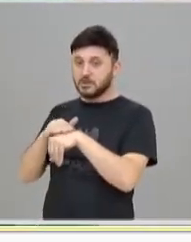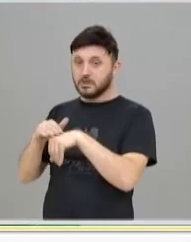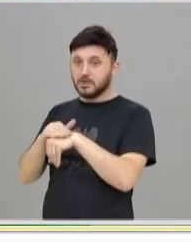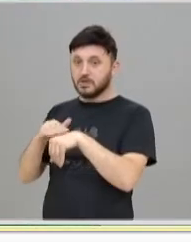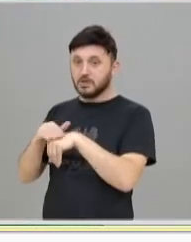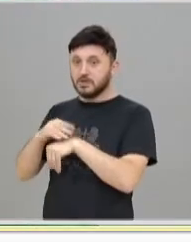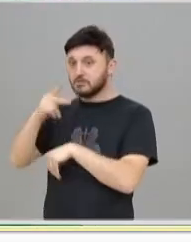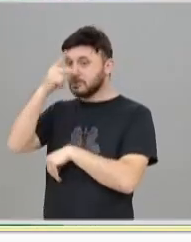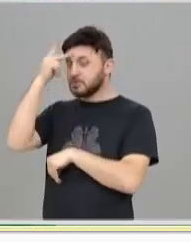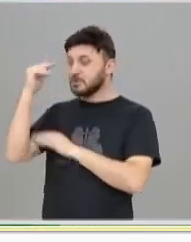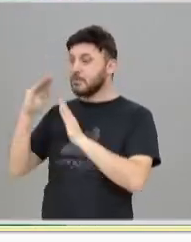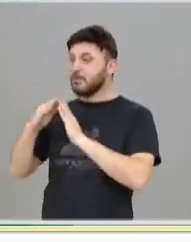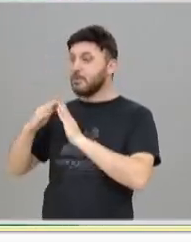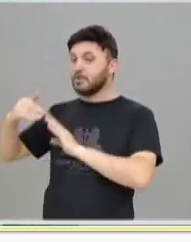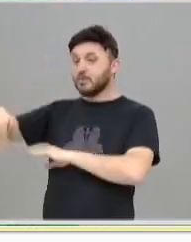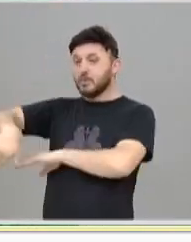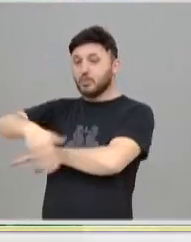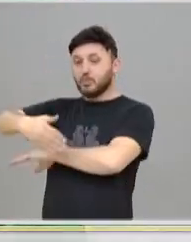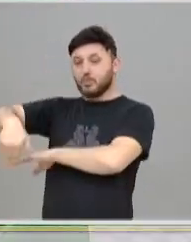moradores de rua.